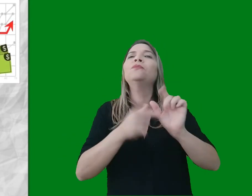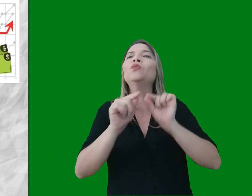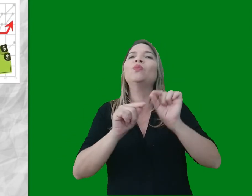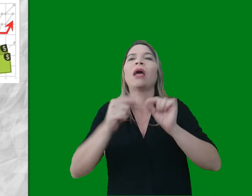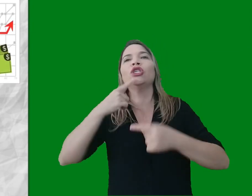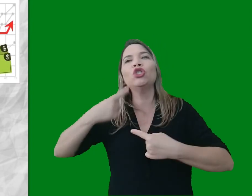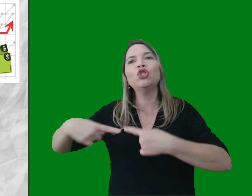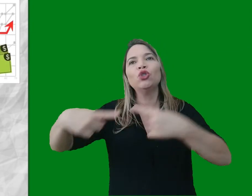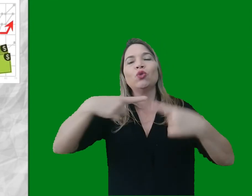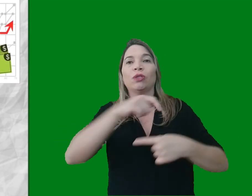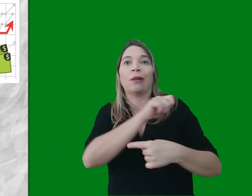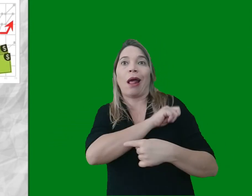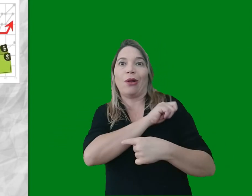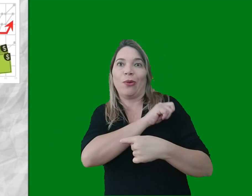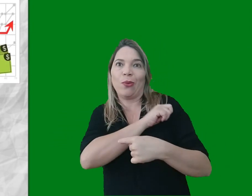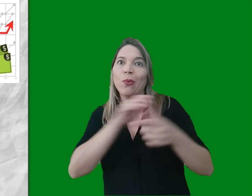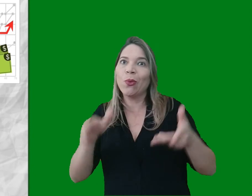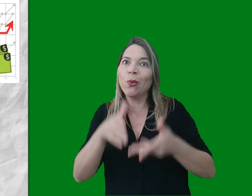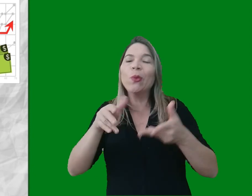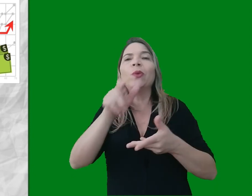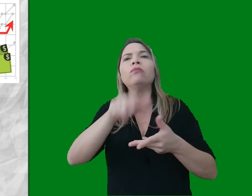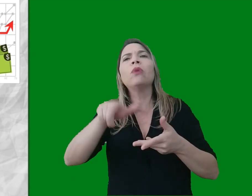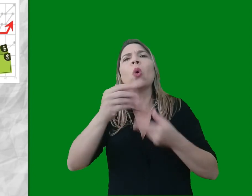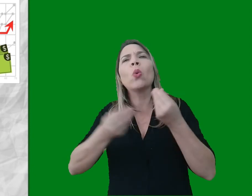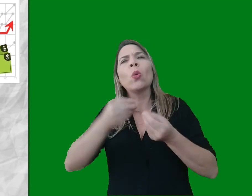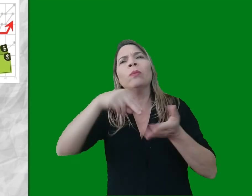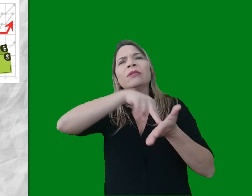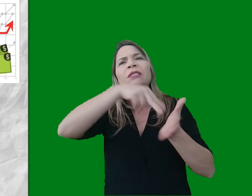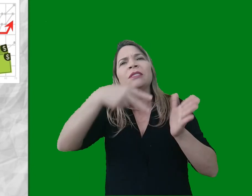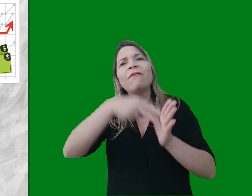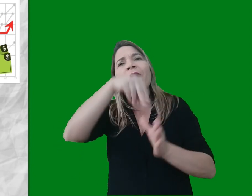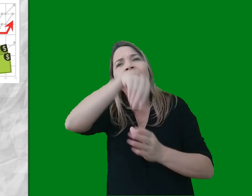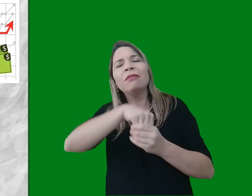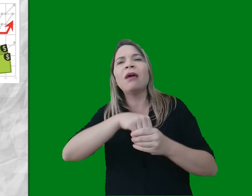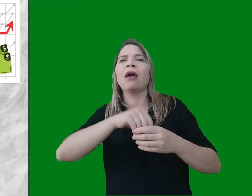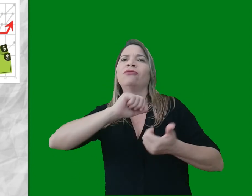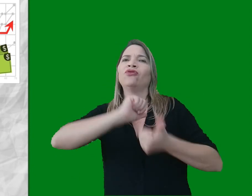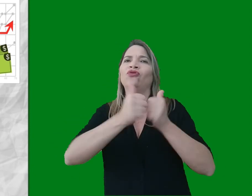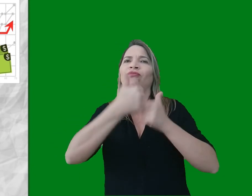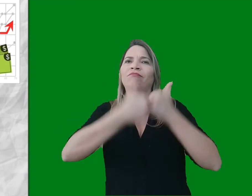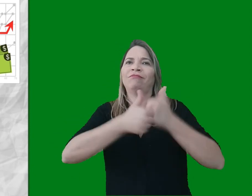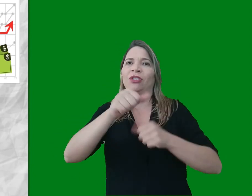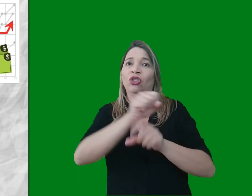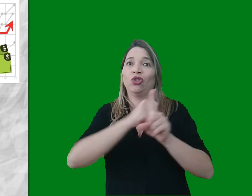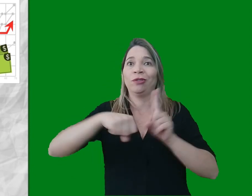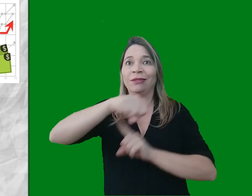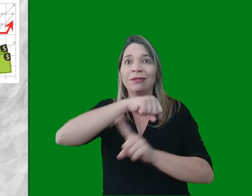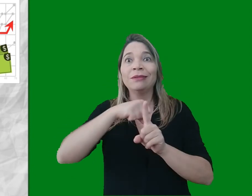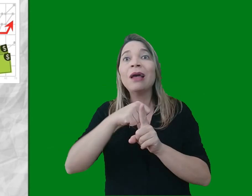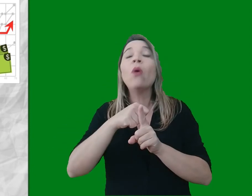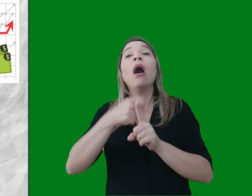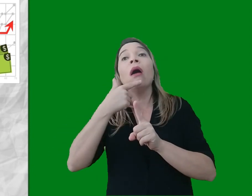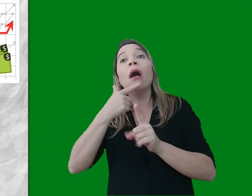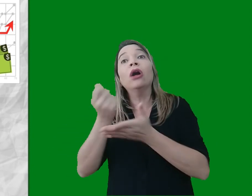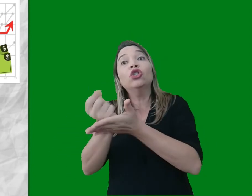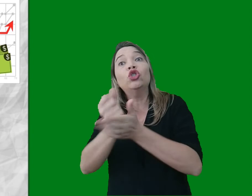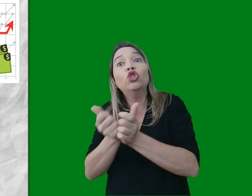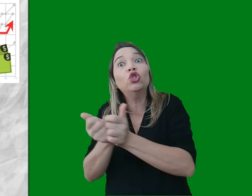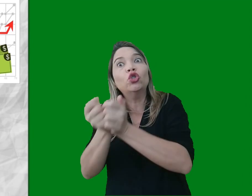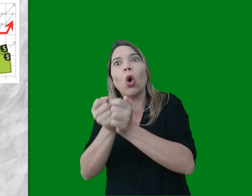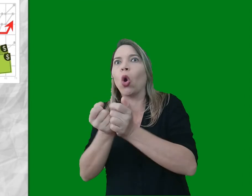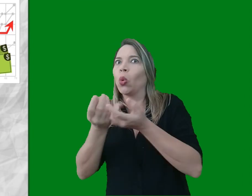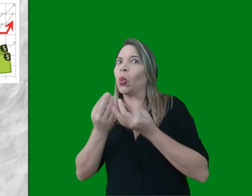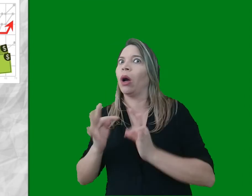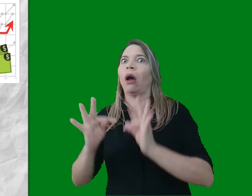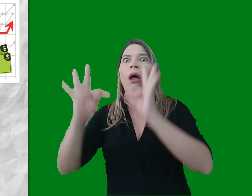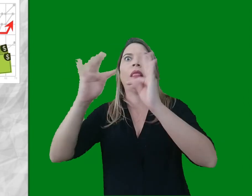discussões com os alunos acerca dos significados atribuídos ao futebol na sociedade e sugerem também uma tematização da indústria de jogos eletrônicos, suas